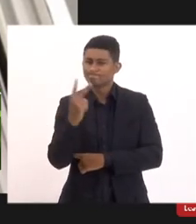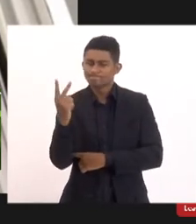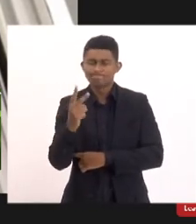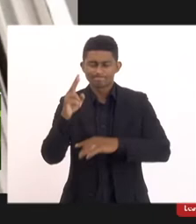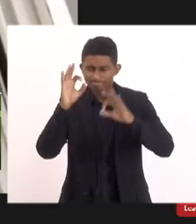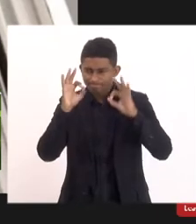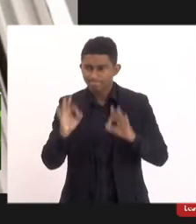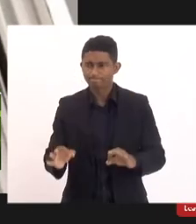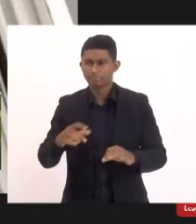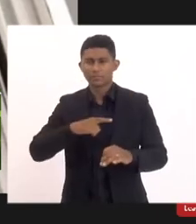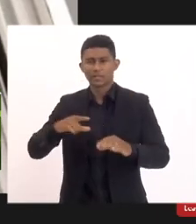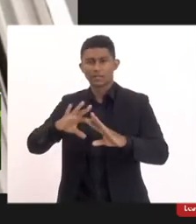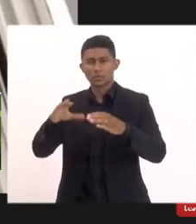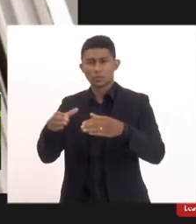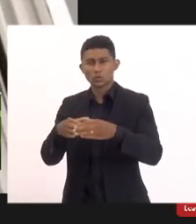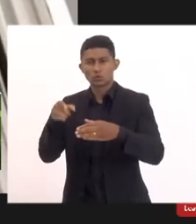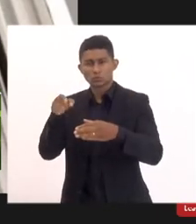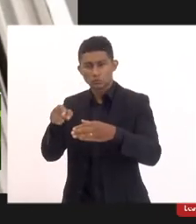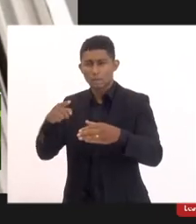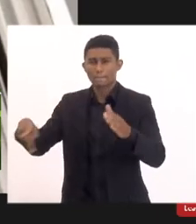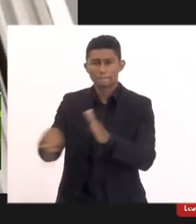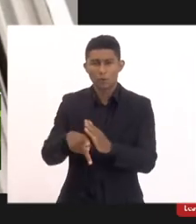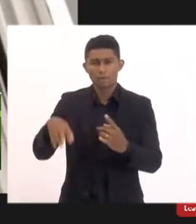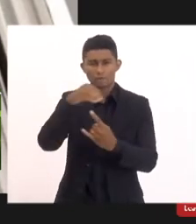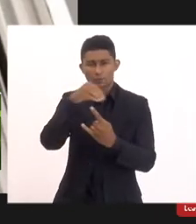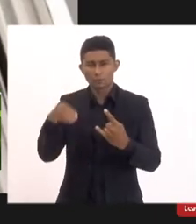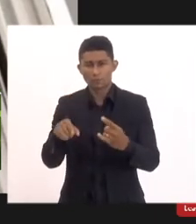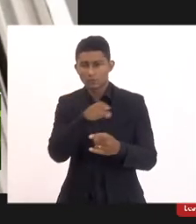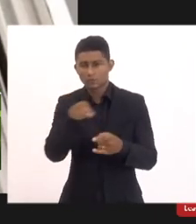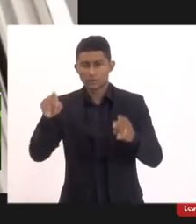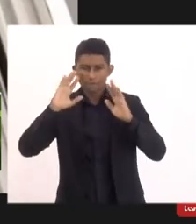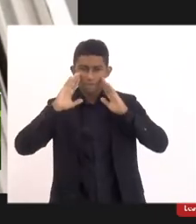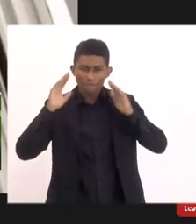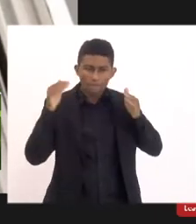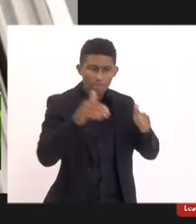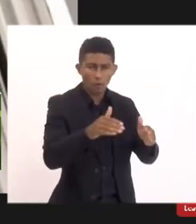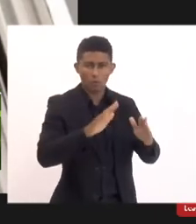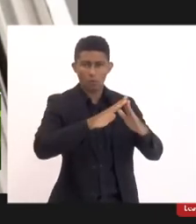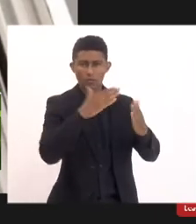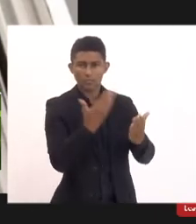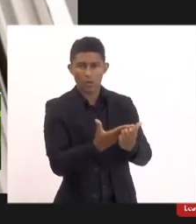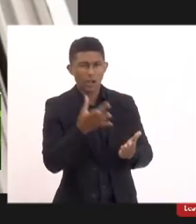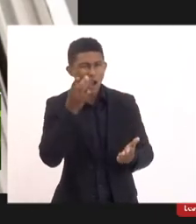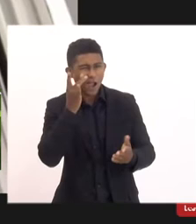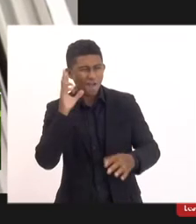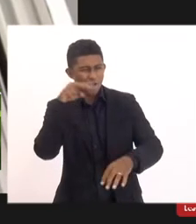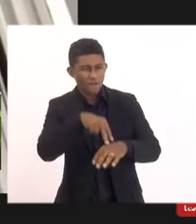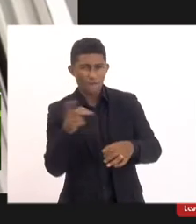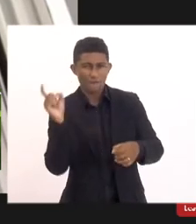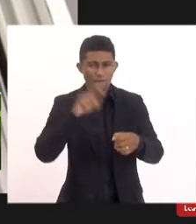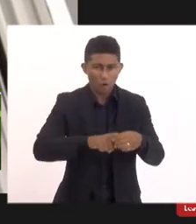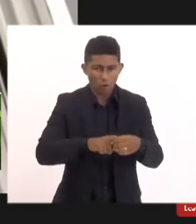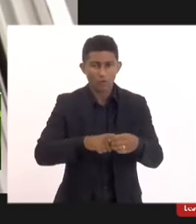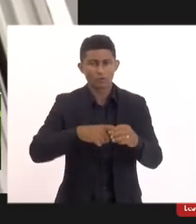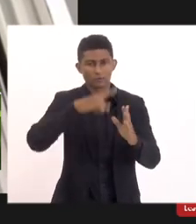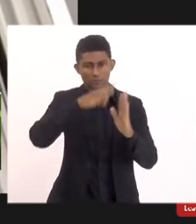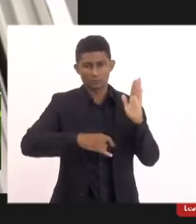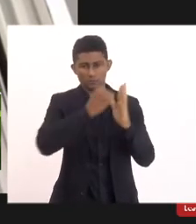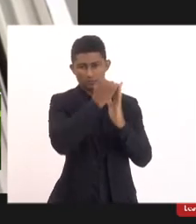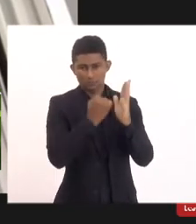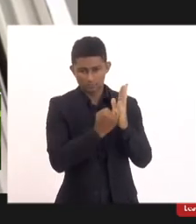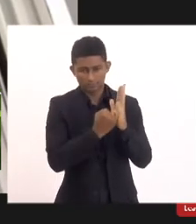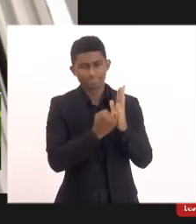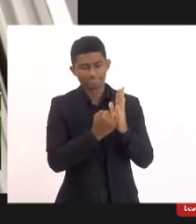de trabalho específico na Fiocruz dedicado a essa questão da volta às aulas e também vai jogar mais luz ainda sobre